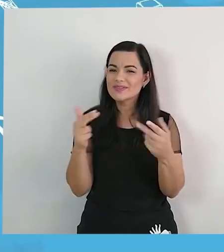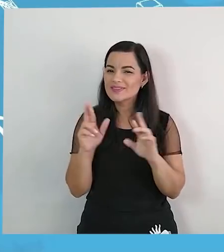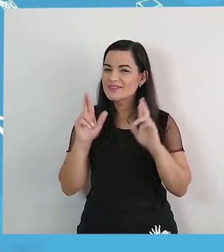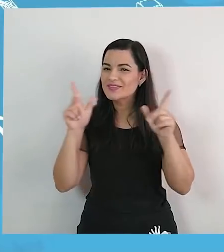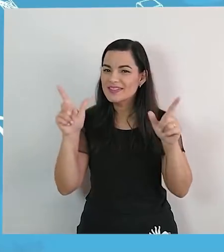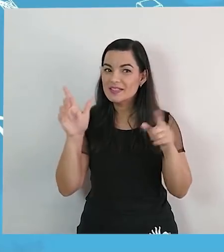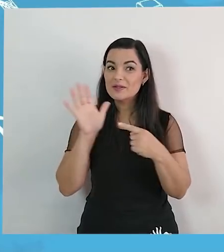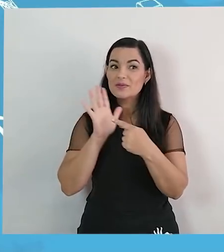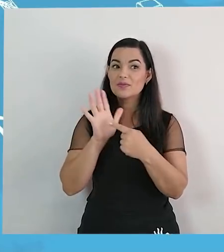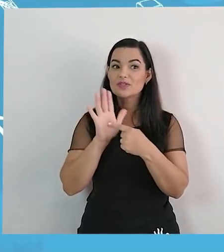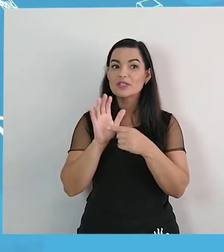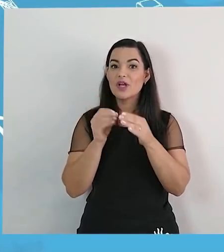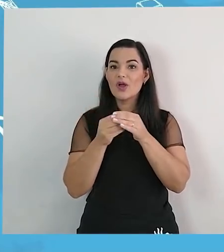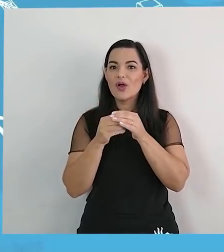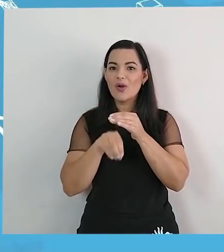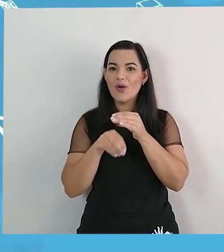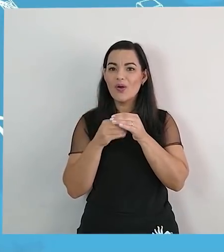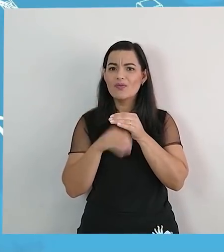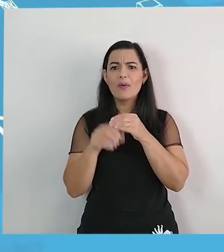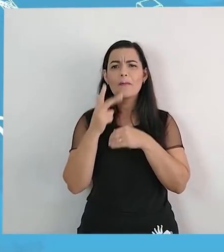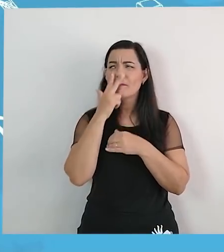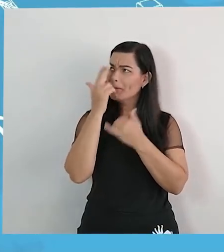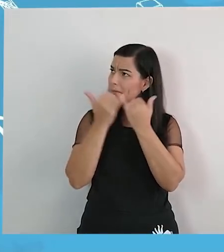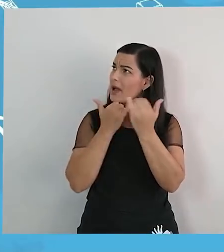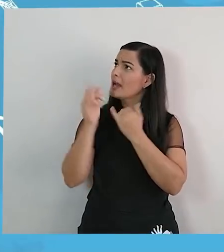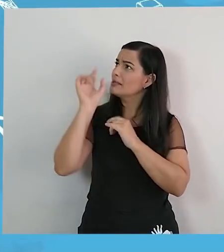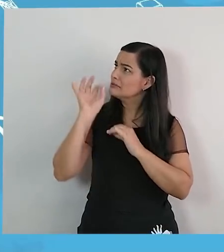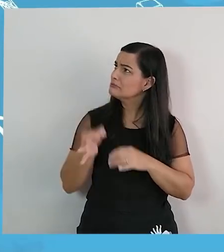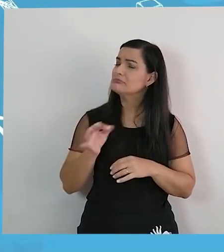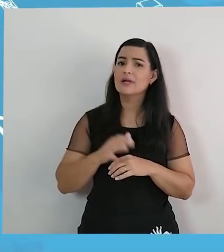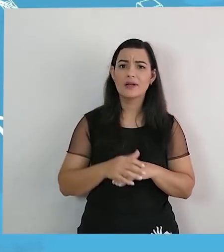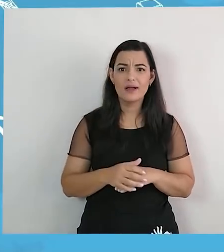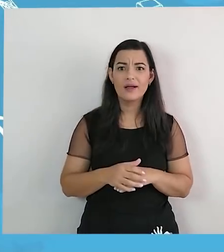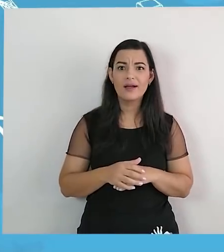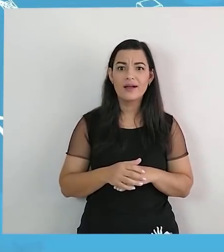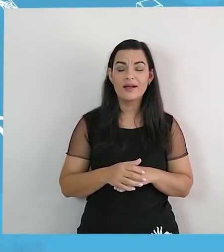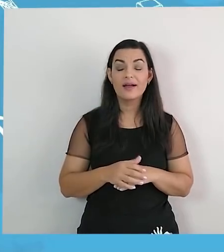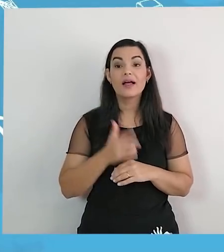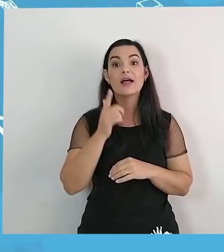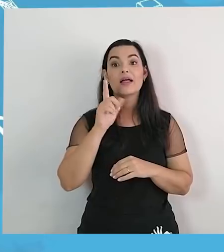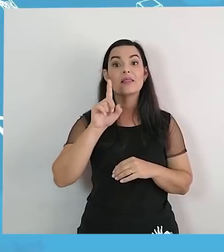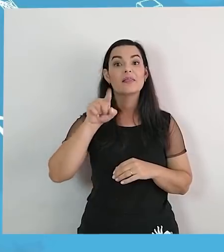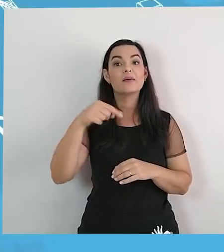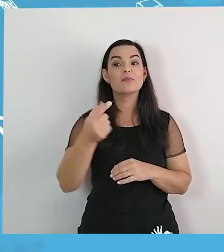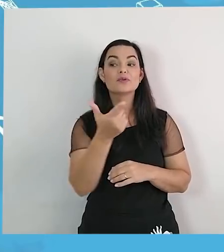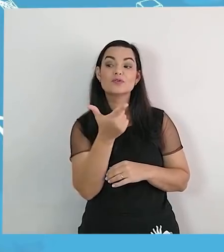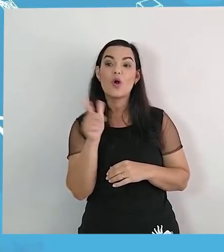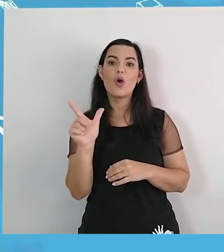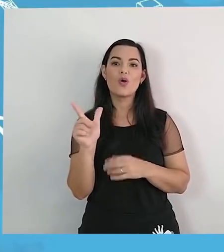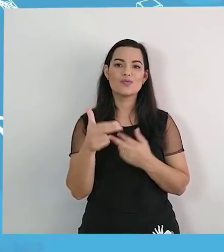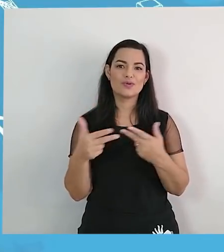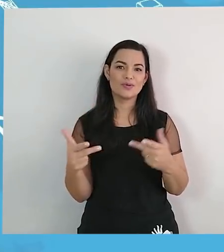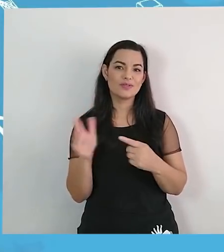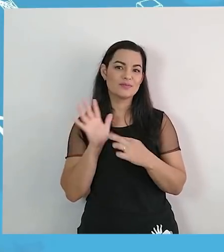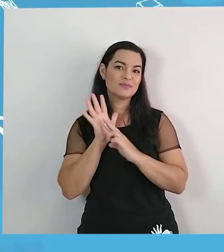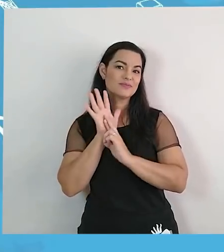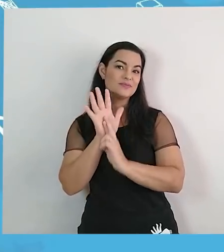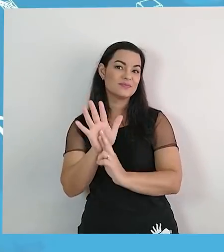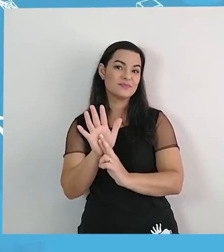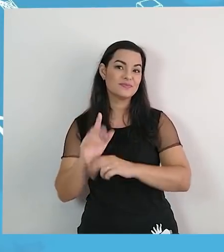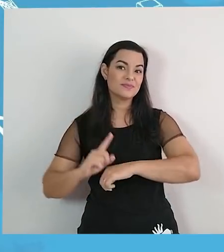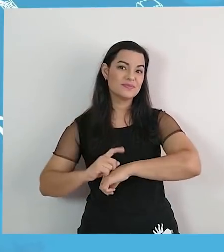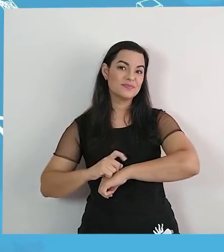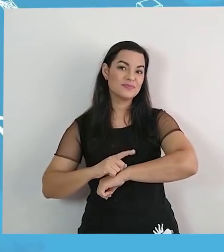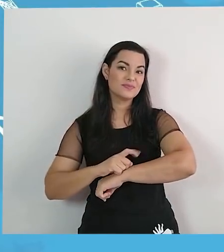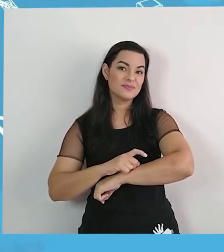os ovos. Olha como fica parecido. Depois nós temos outro objeto para representar